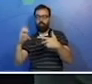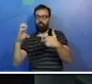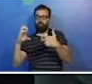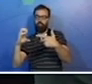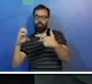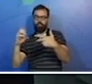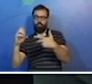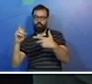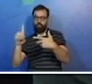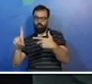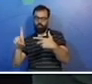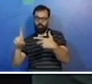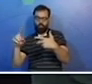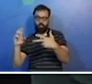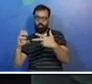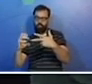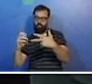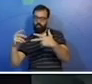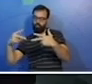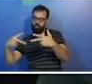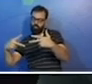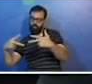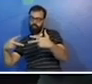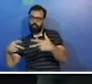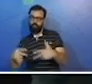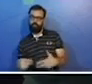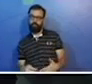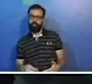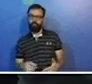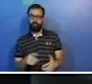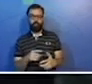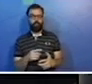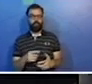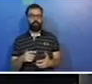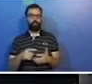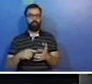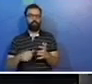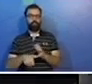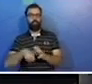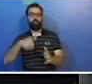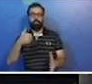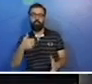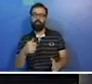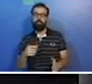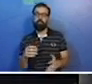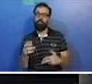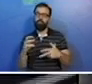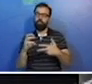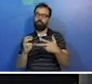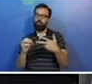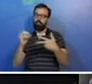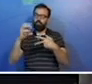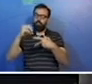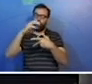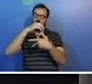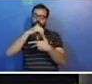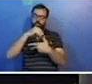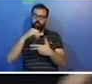Consumidor secundário, gavião. Fizemos a primeira cadeia. Depois do gavião não tem mais nada. Parou.